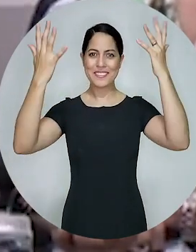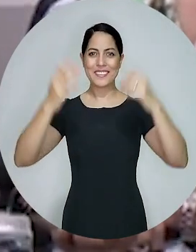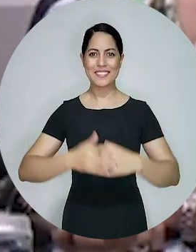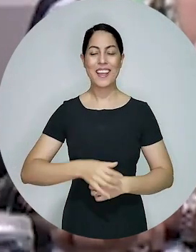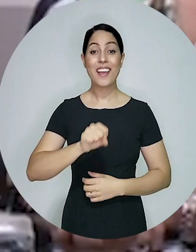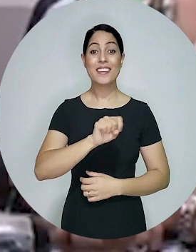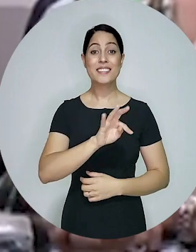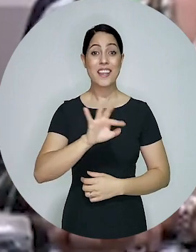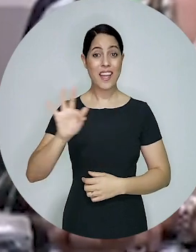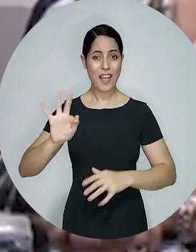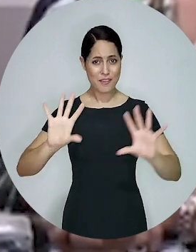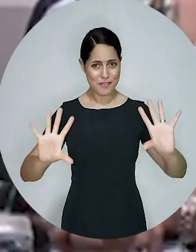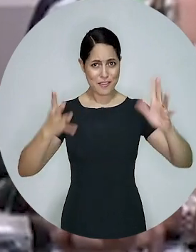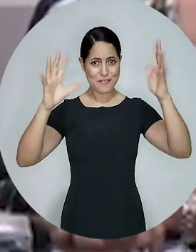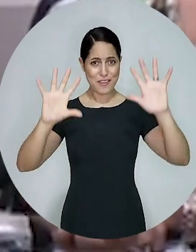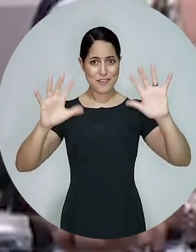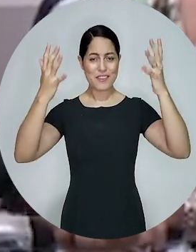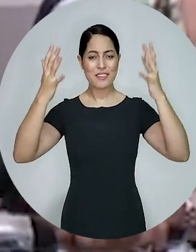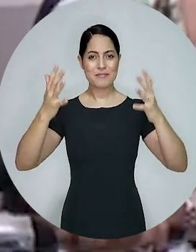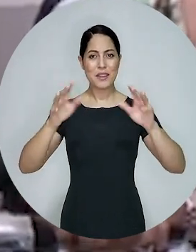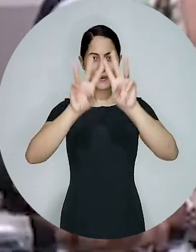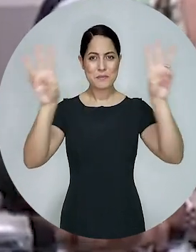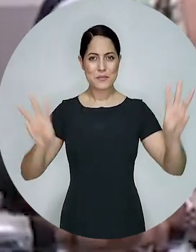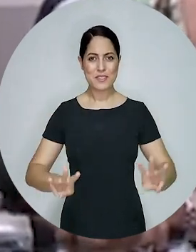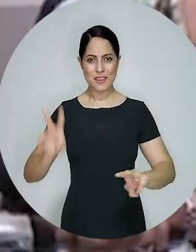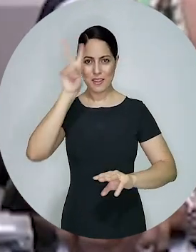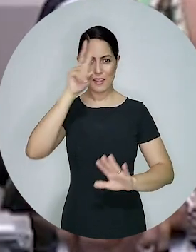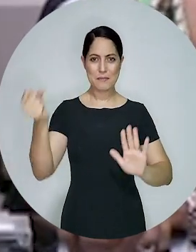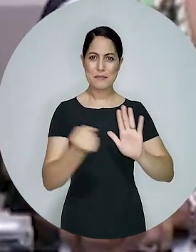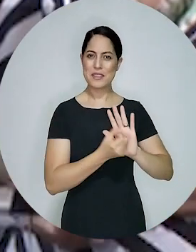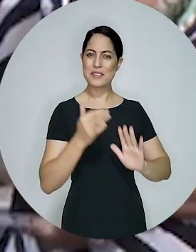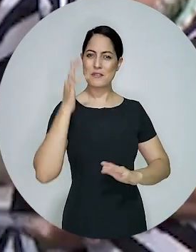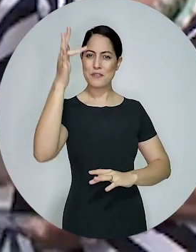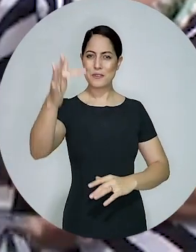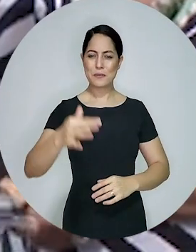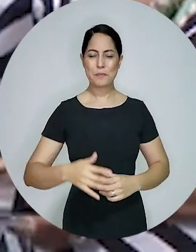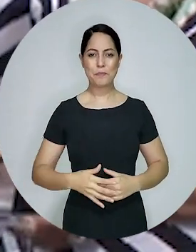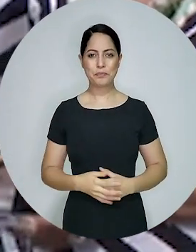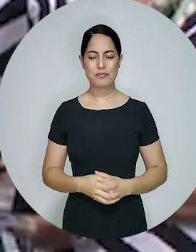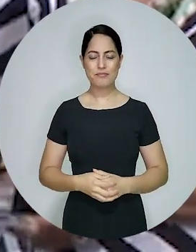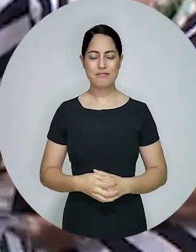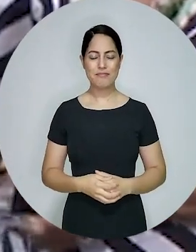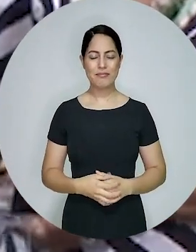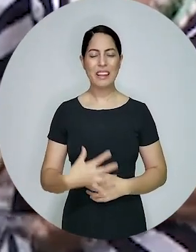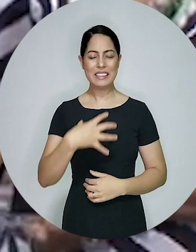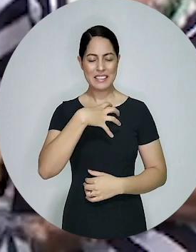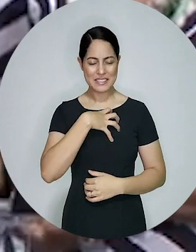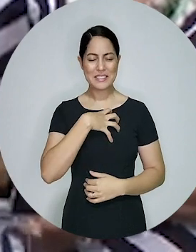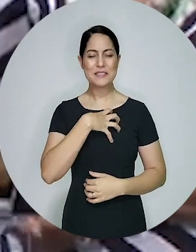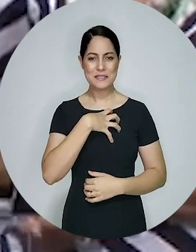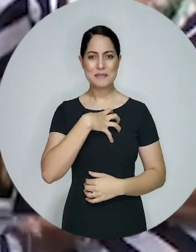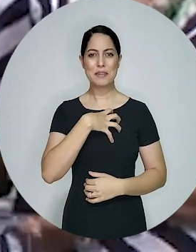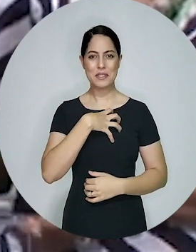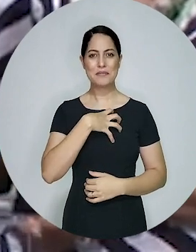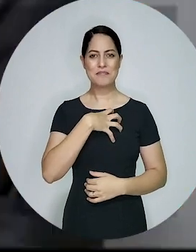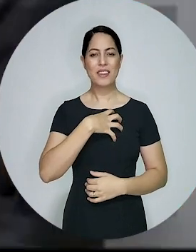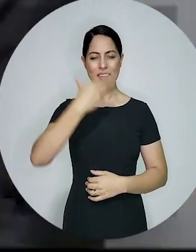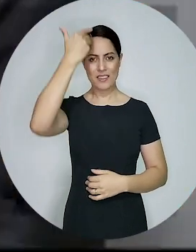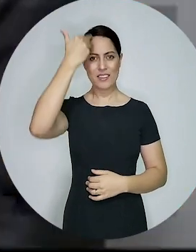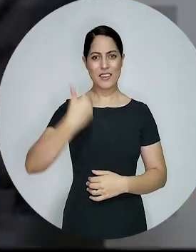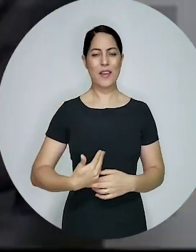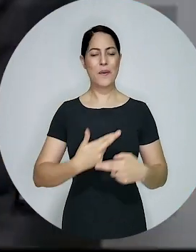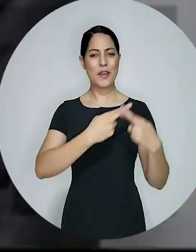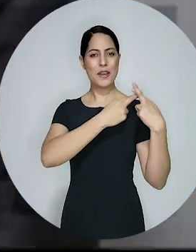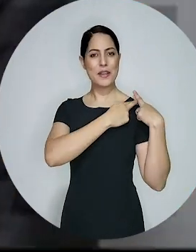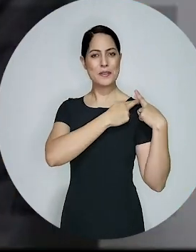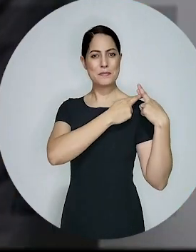Judiciário, viva o Supremo Tribunal Federal, sua memória e seu futuro. Exatamente imbuído desse sentimento e com o